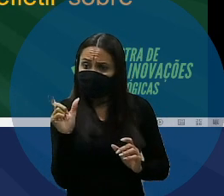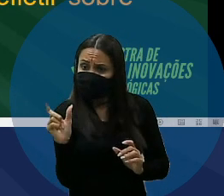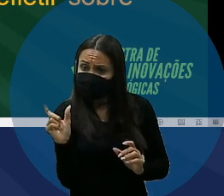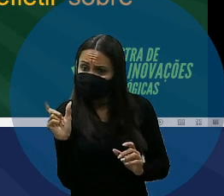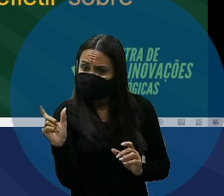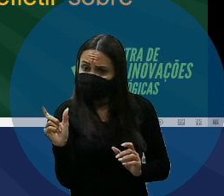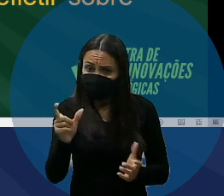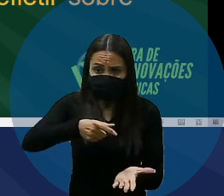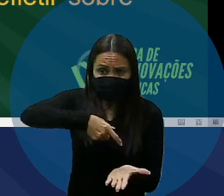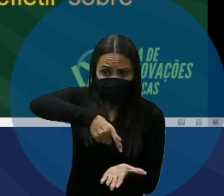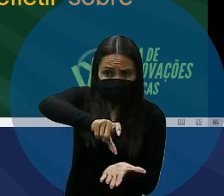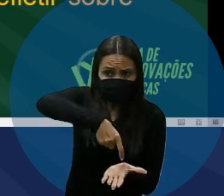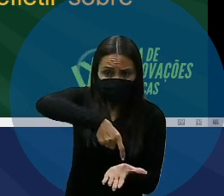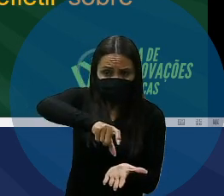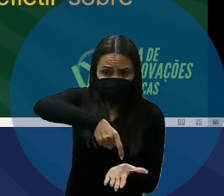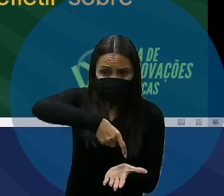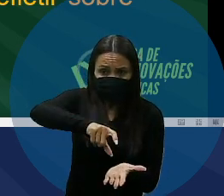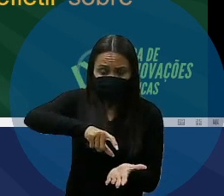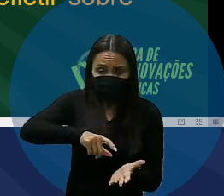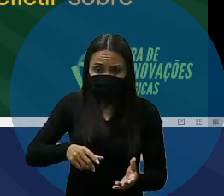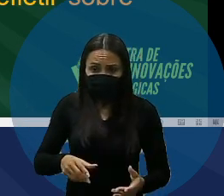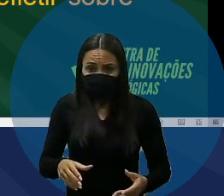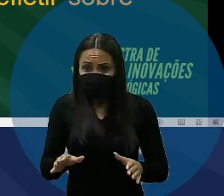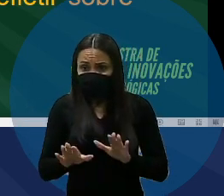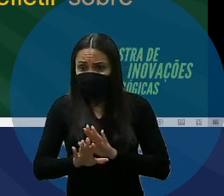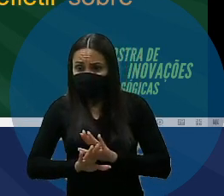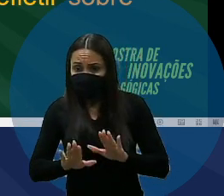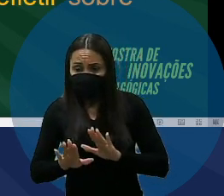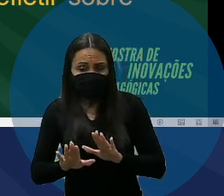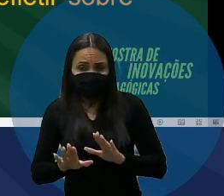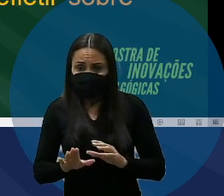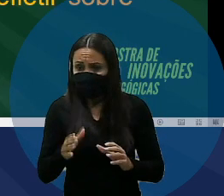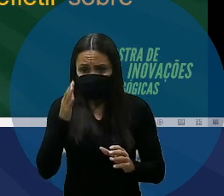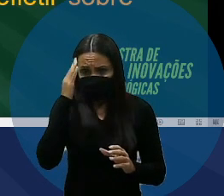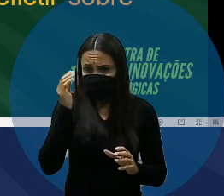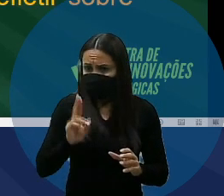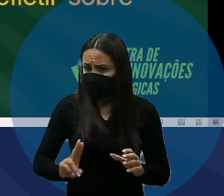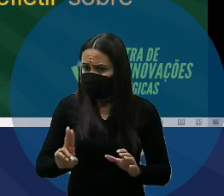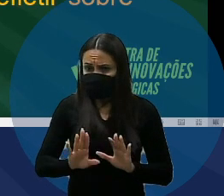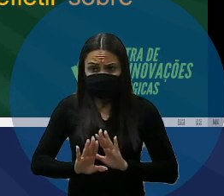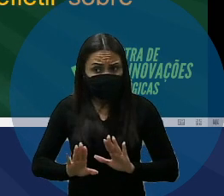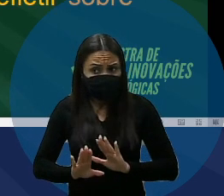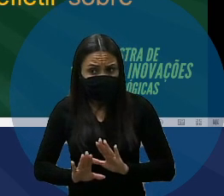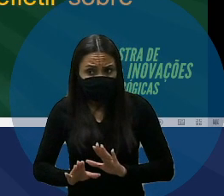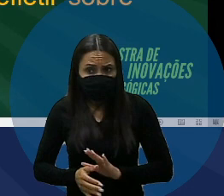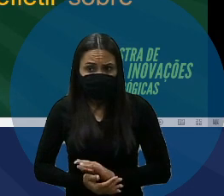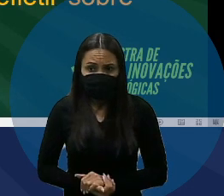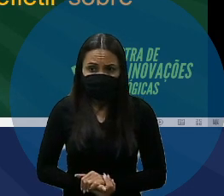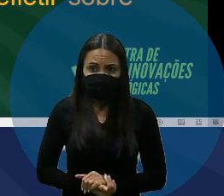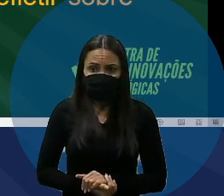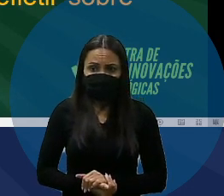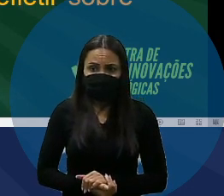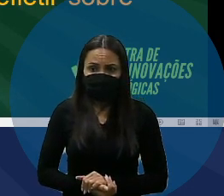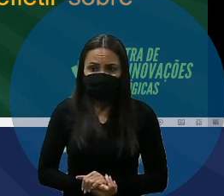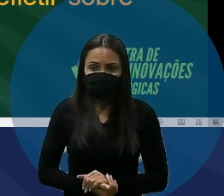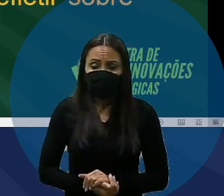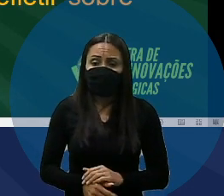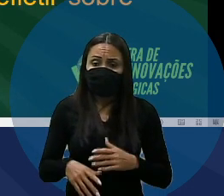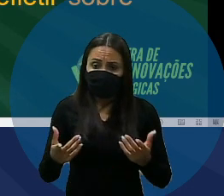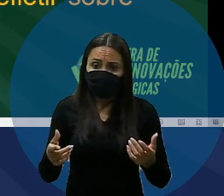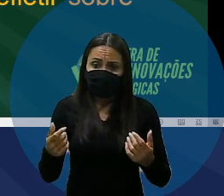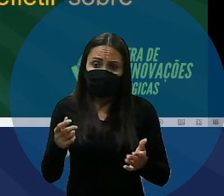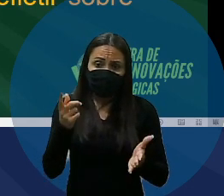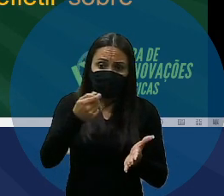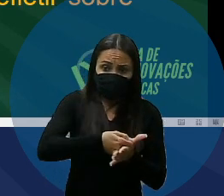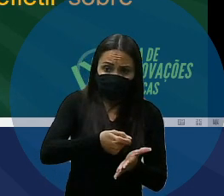todo mundo sabe trabalhar com cartão de crédito, principalmente quando naquelas ofertas propondo para se pagar valor